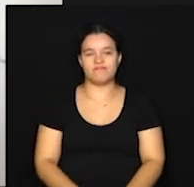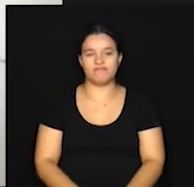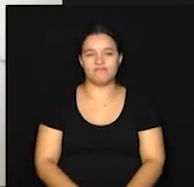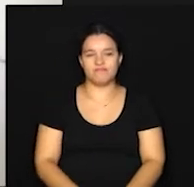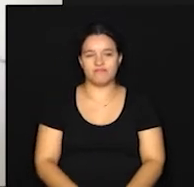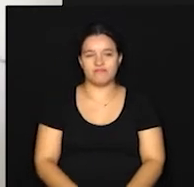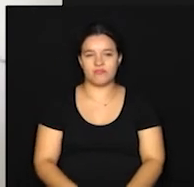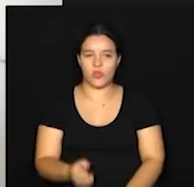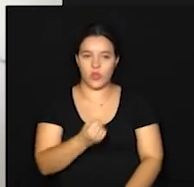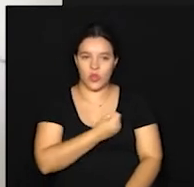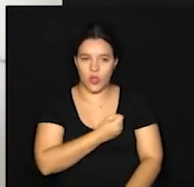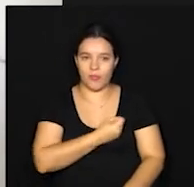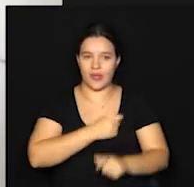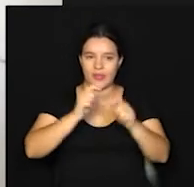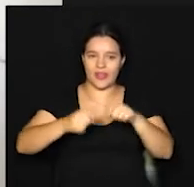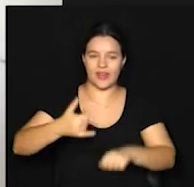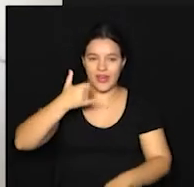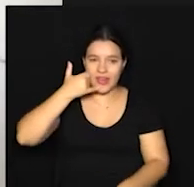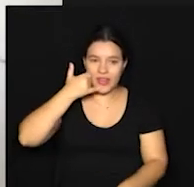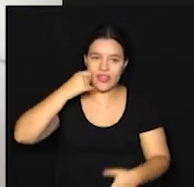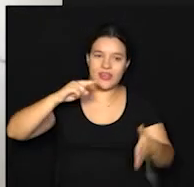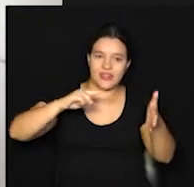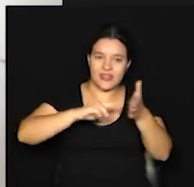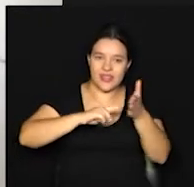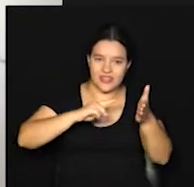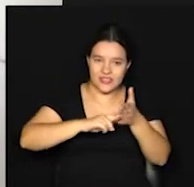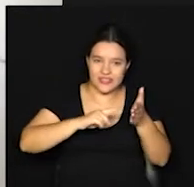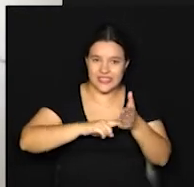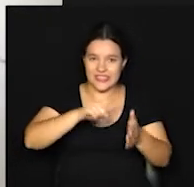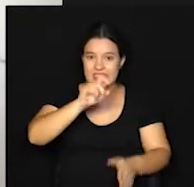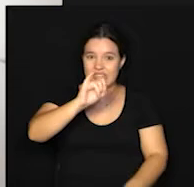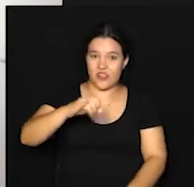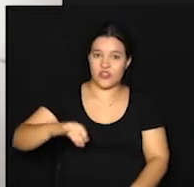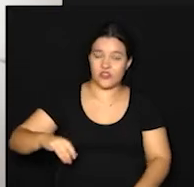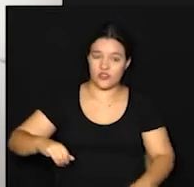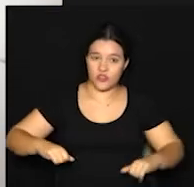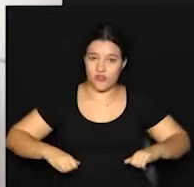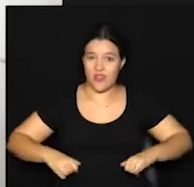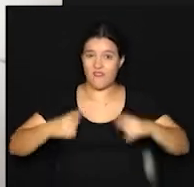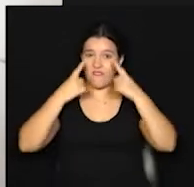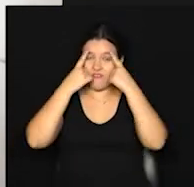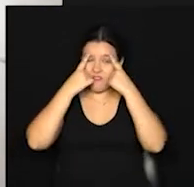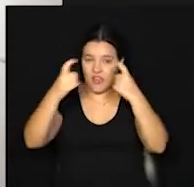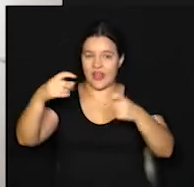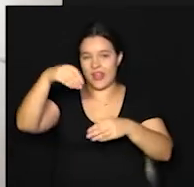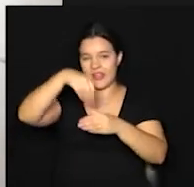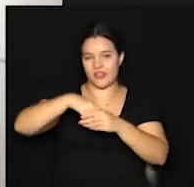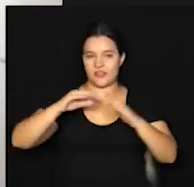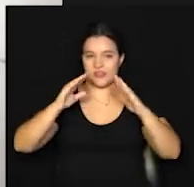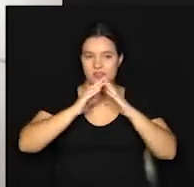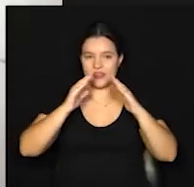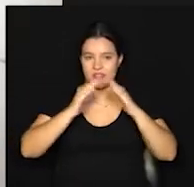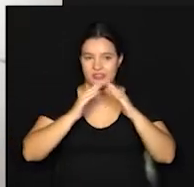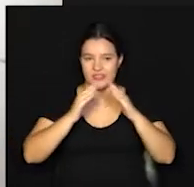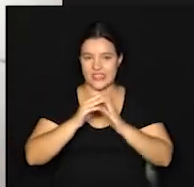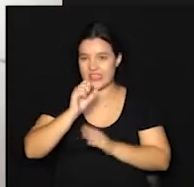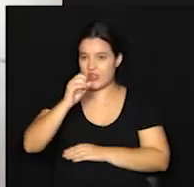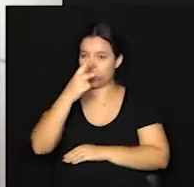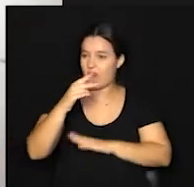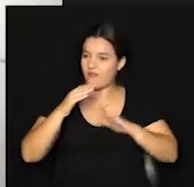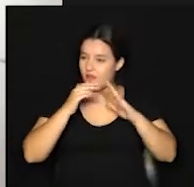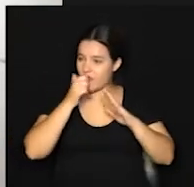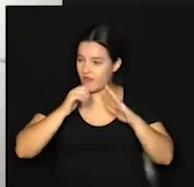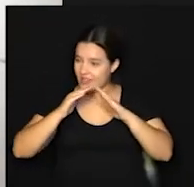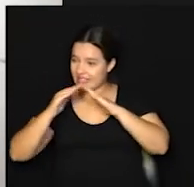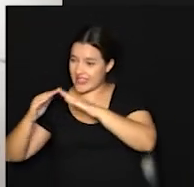um número que você pode ligar, denuncie. Se você está sofrendo violência doméstica, denuncie. Se a tua vizinha